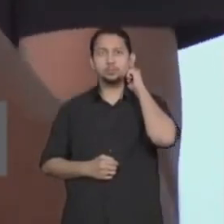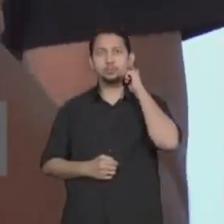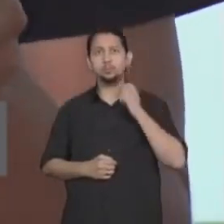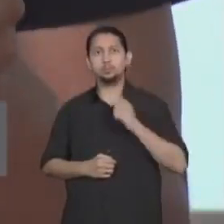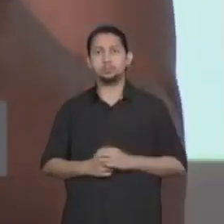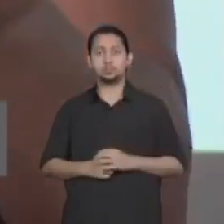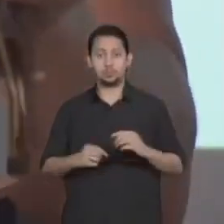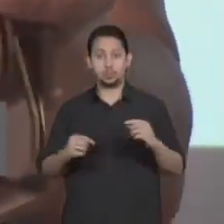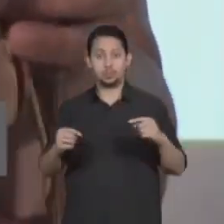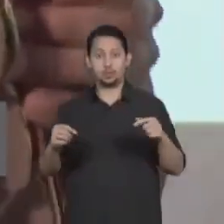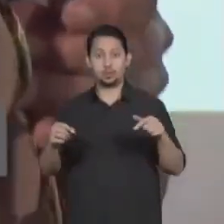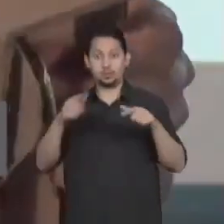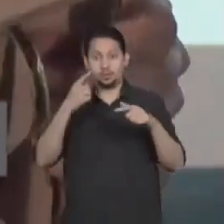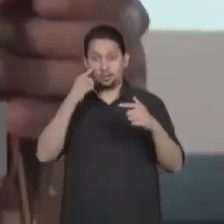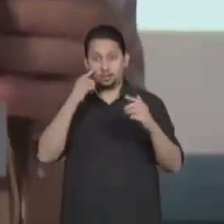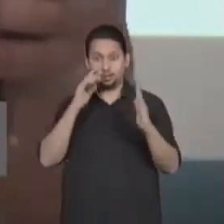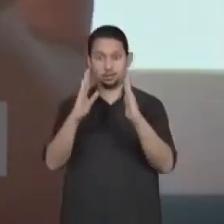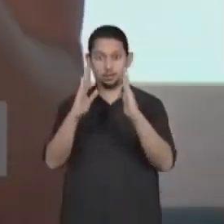E